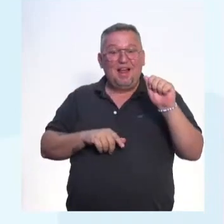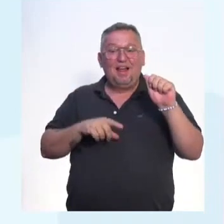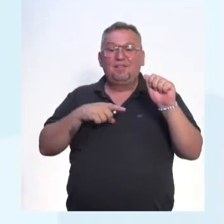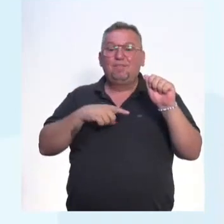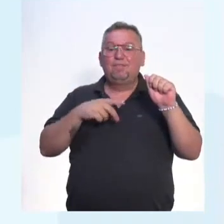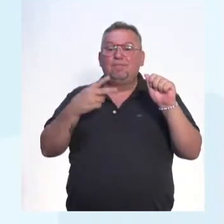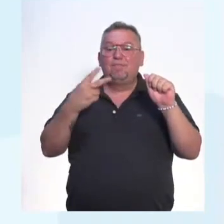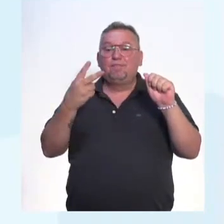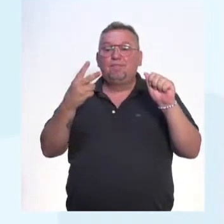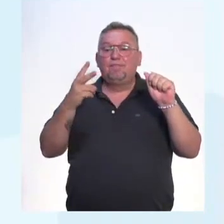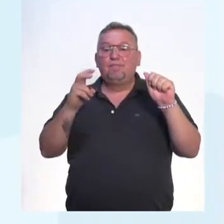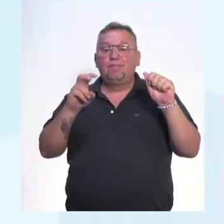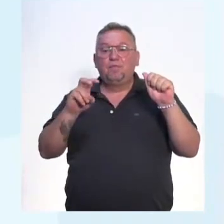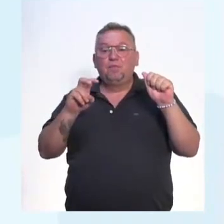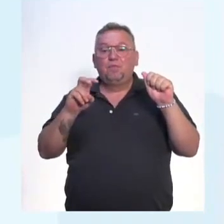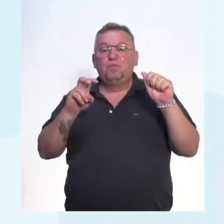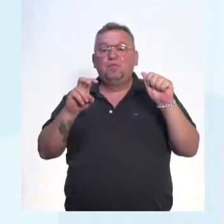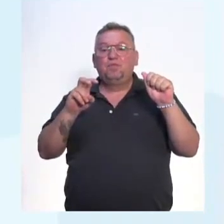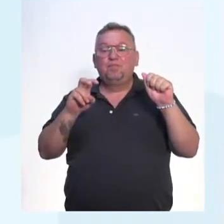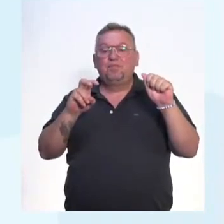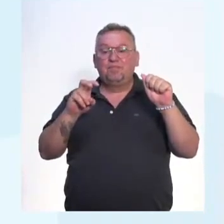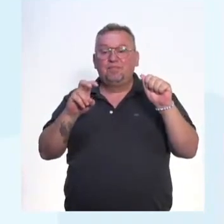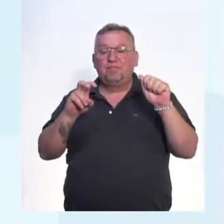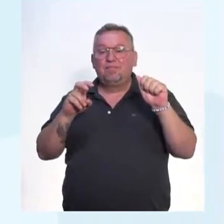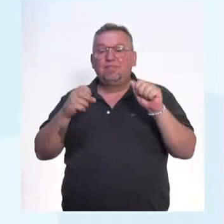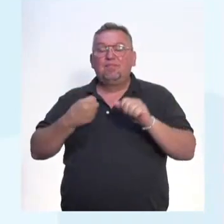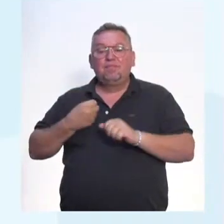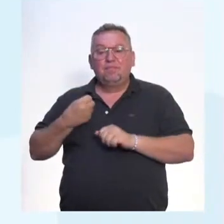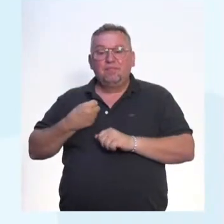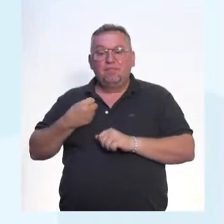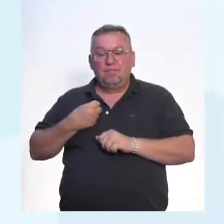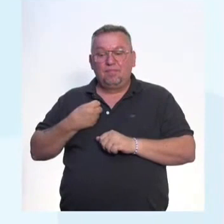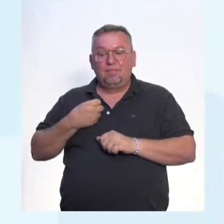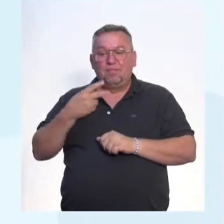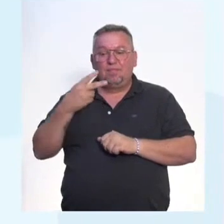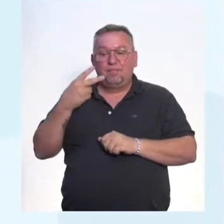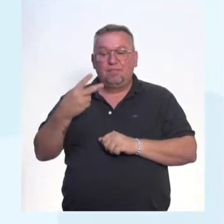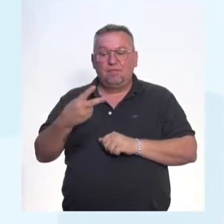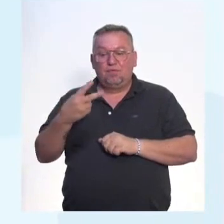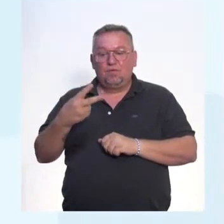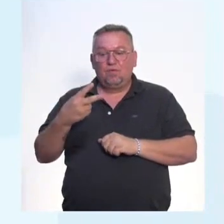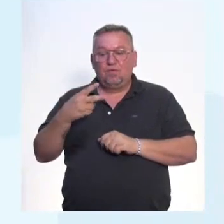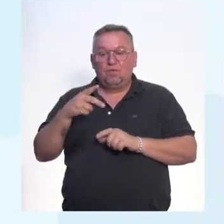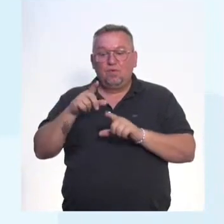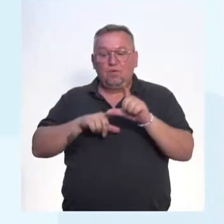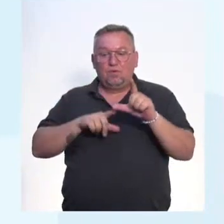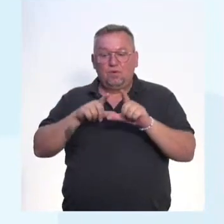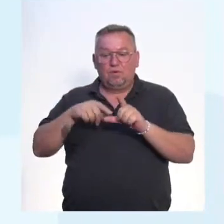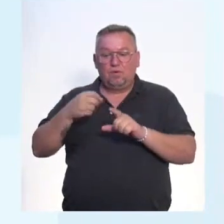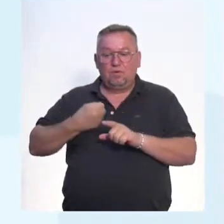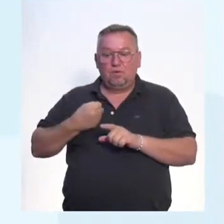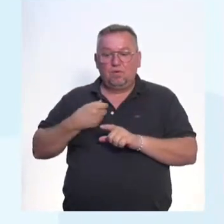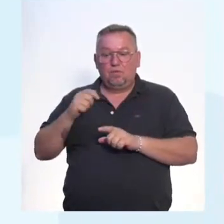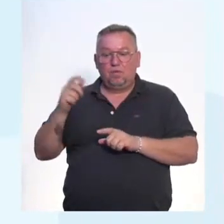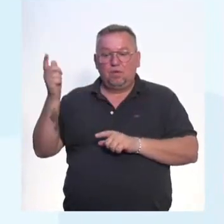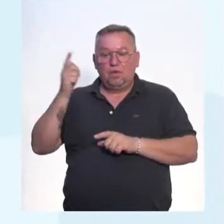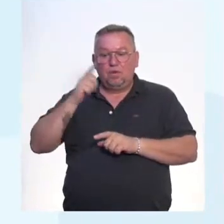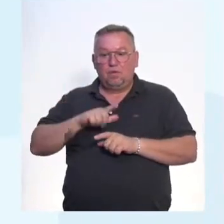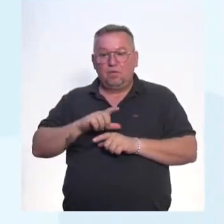teremos 25 números de 2 algarismos e que podem